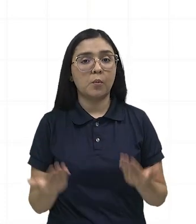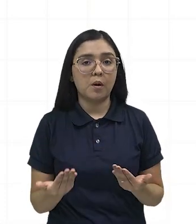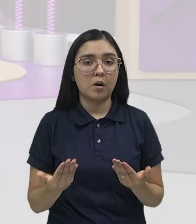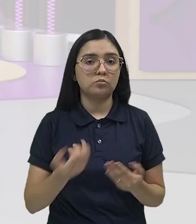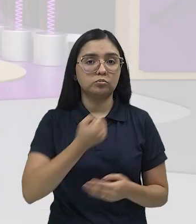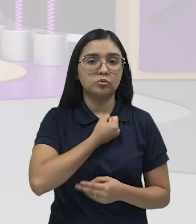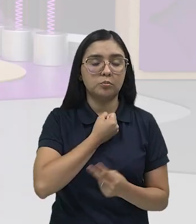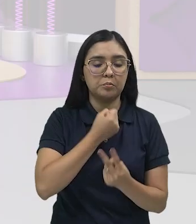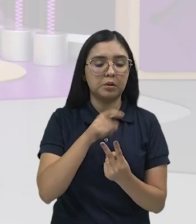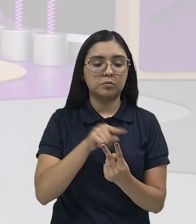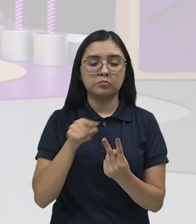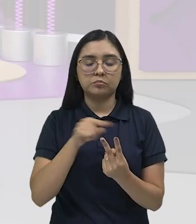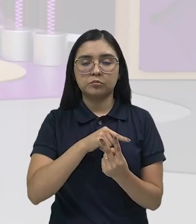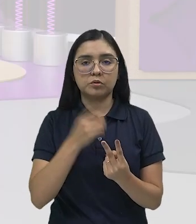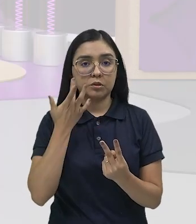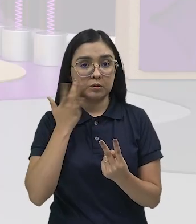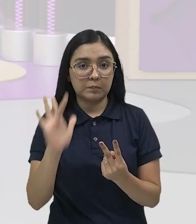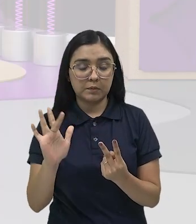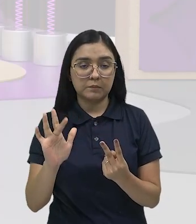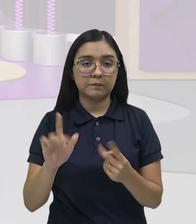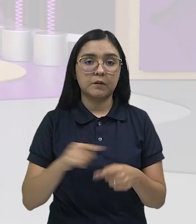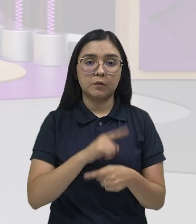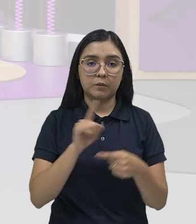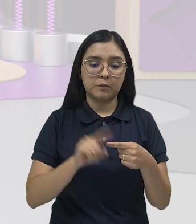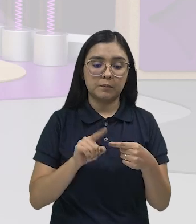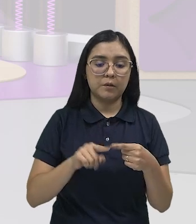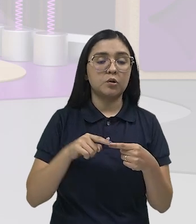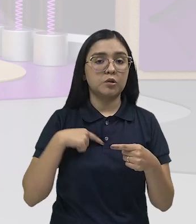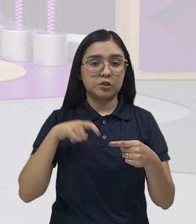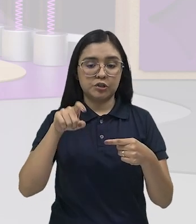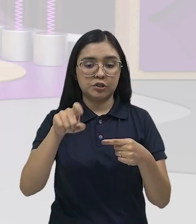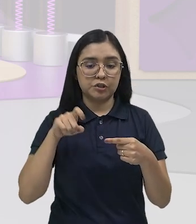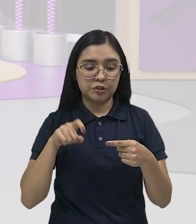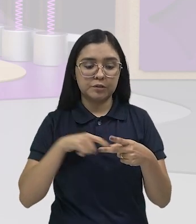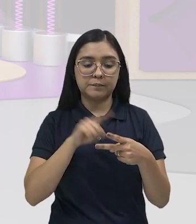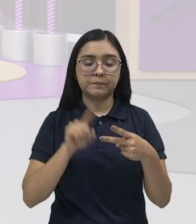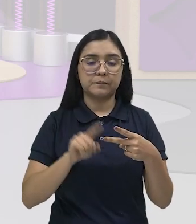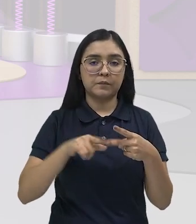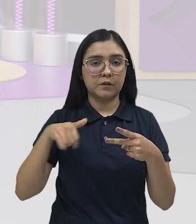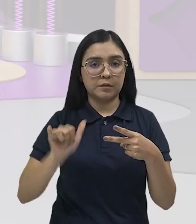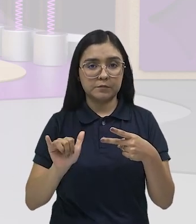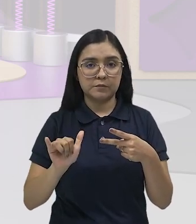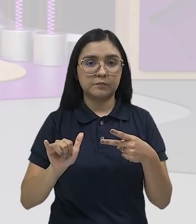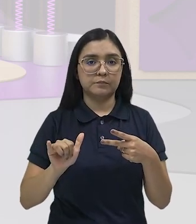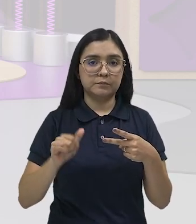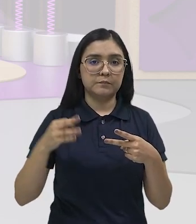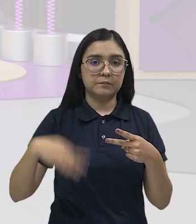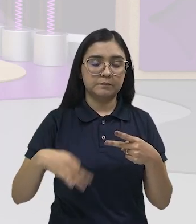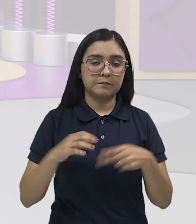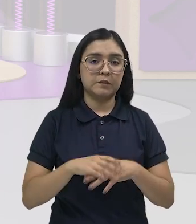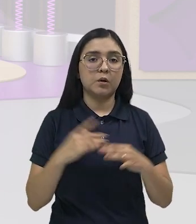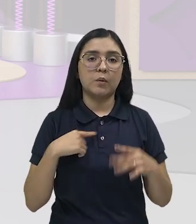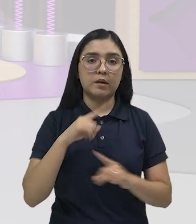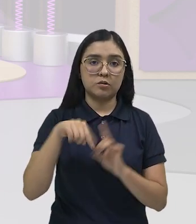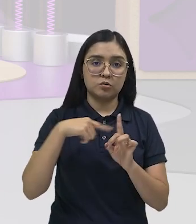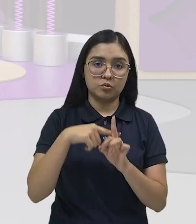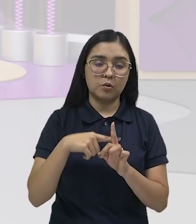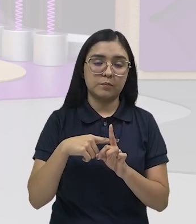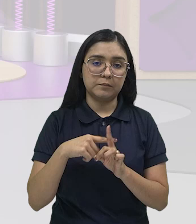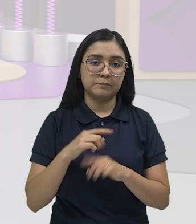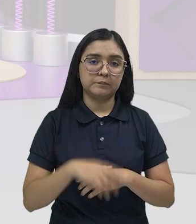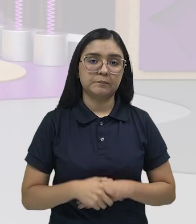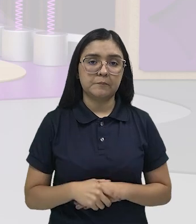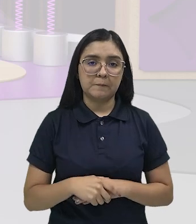eram esses números, então, para o primeiro número eu chamei x, para o segundo número eu chamei de y. Como era a soma entre